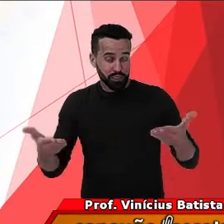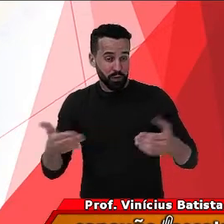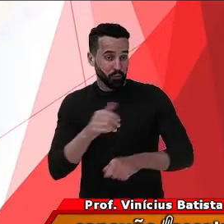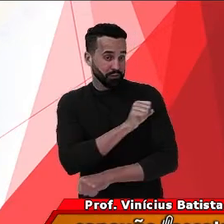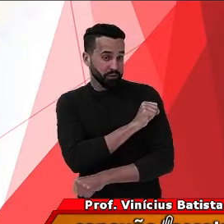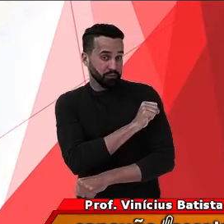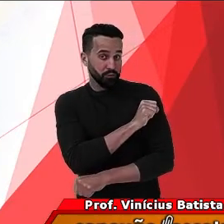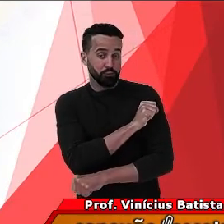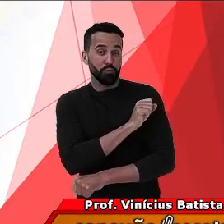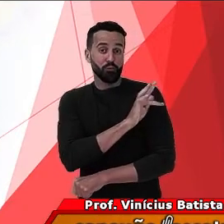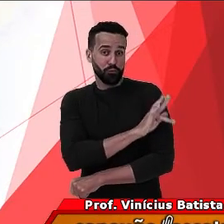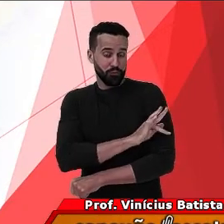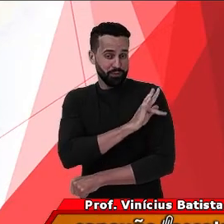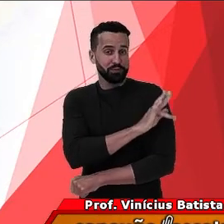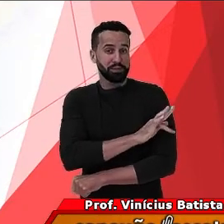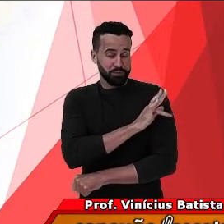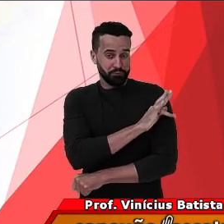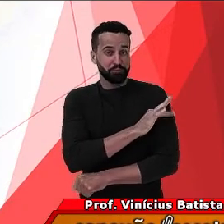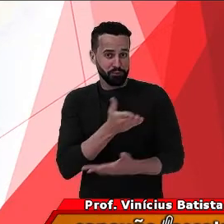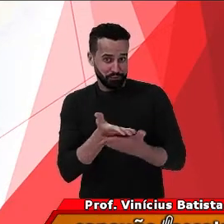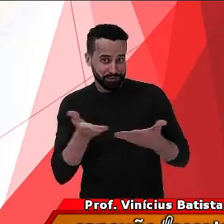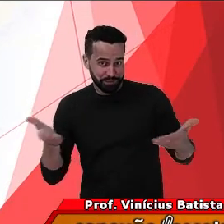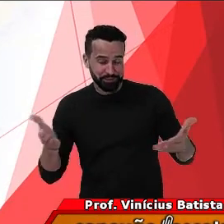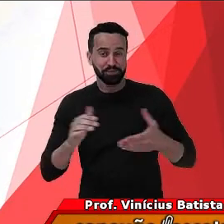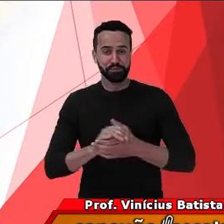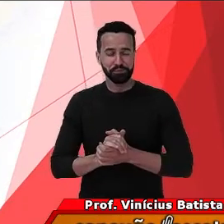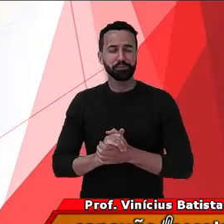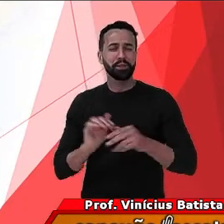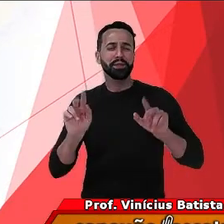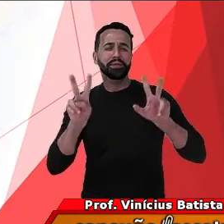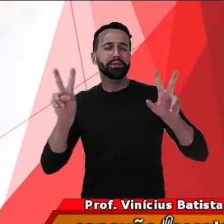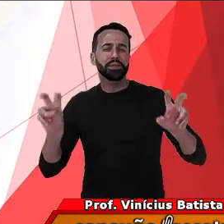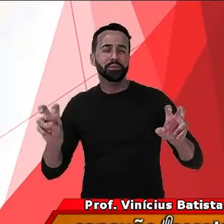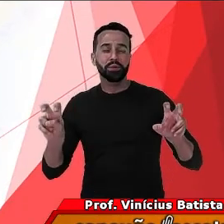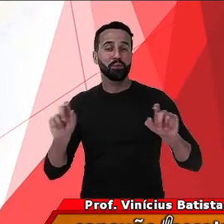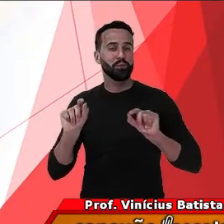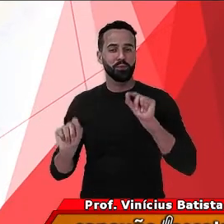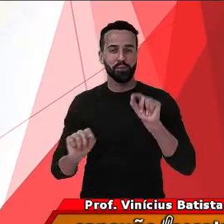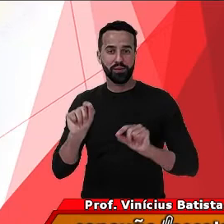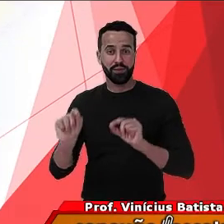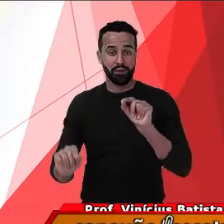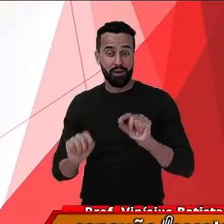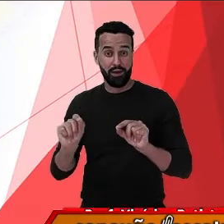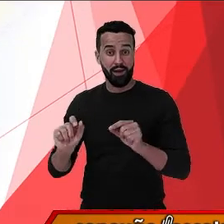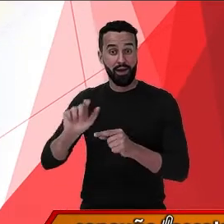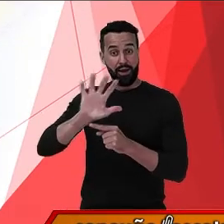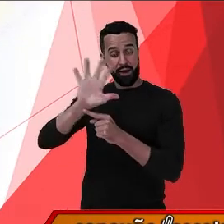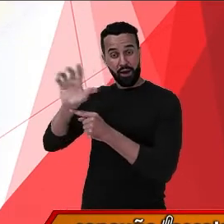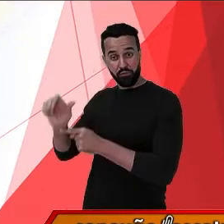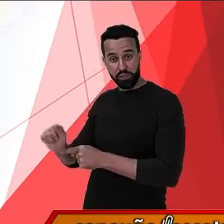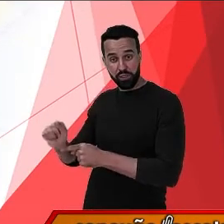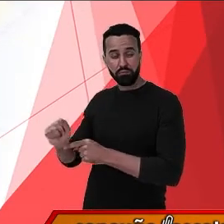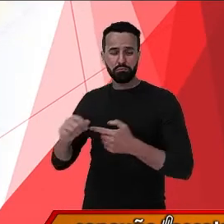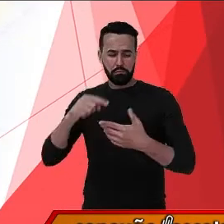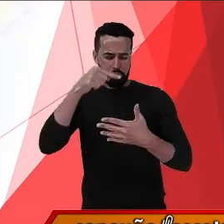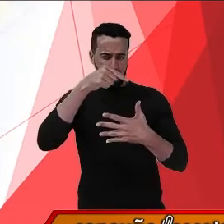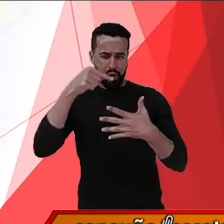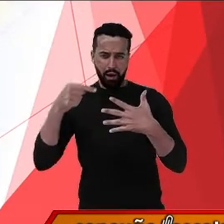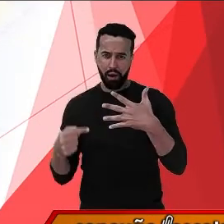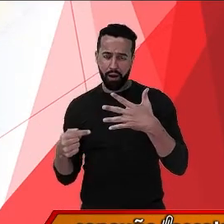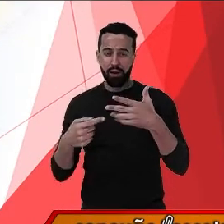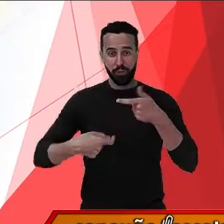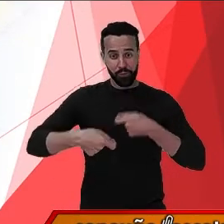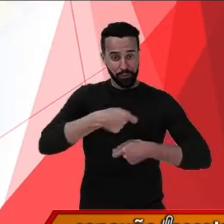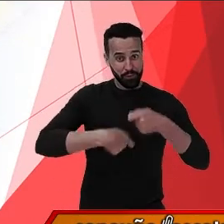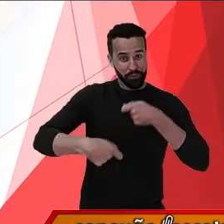ano do ensino fundamental. Nós vamos falar sobre o continente africano, alguns aspectos econômicos e